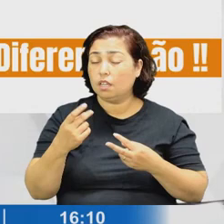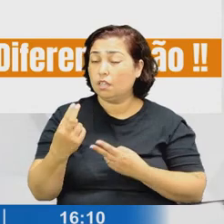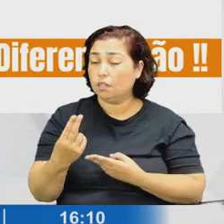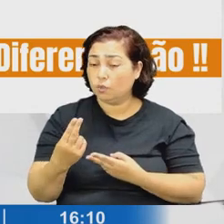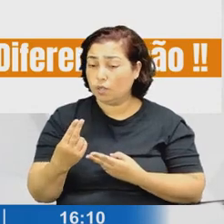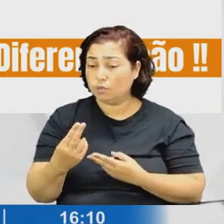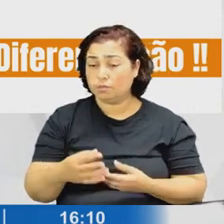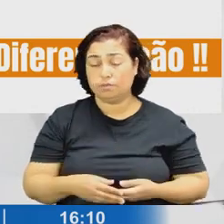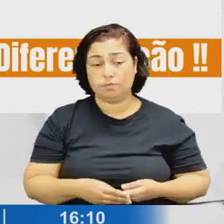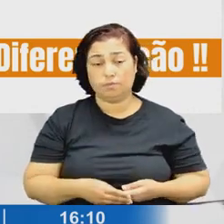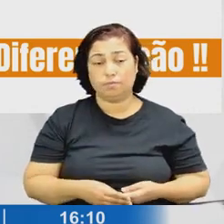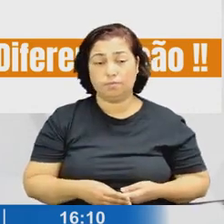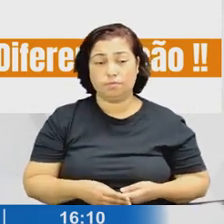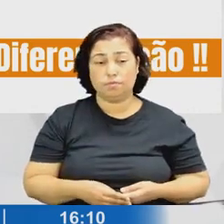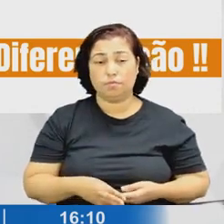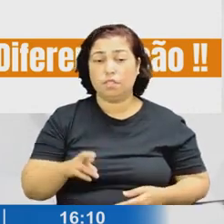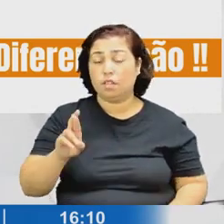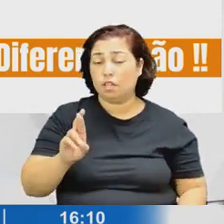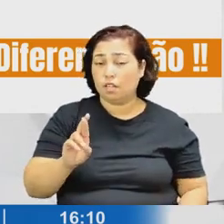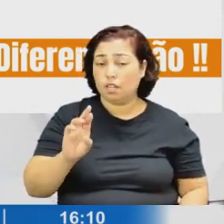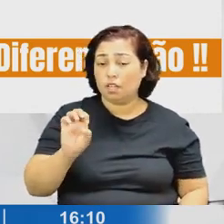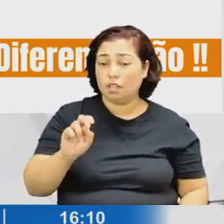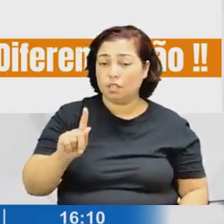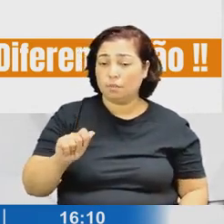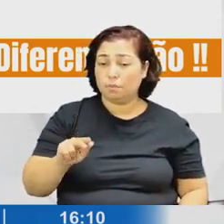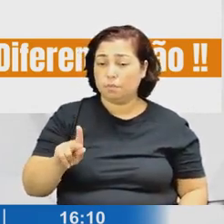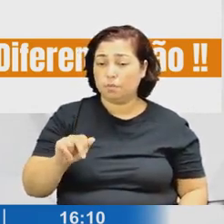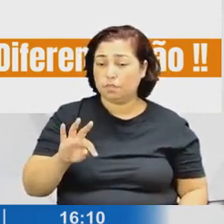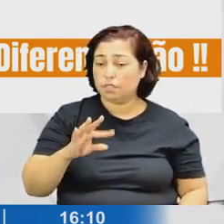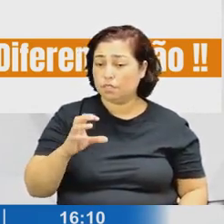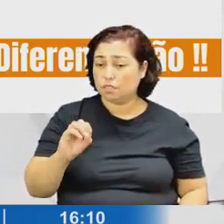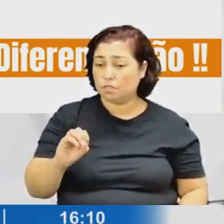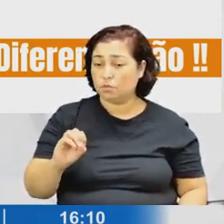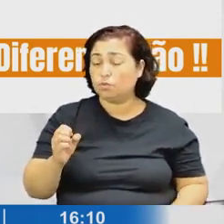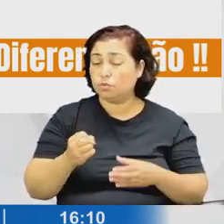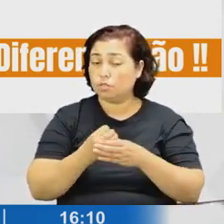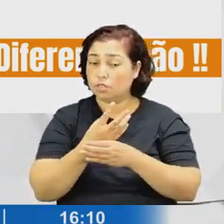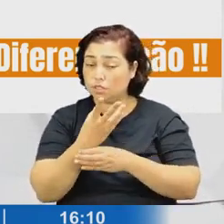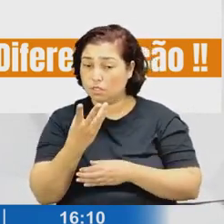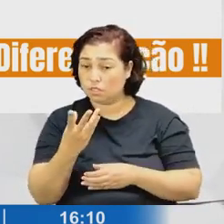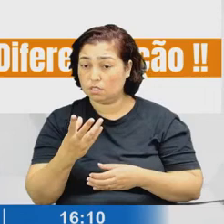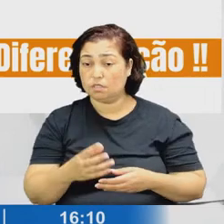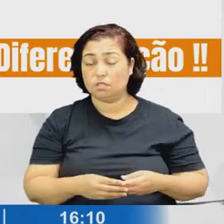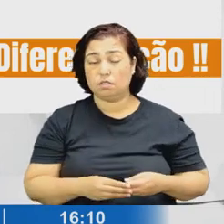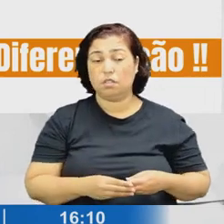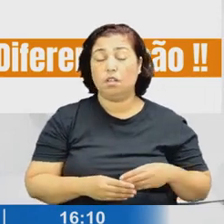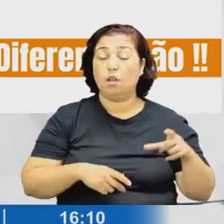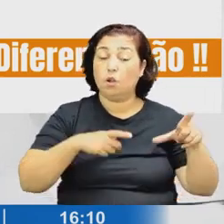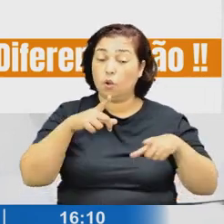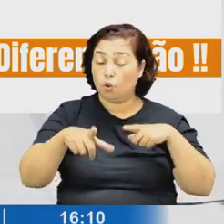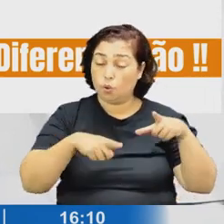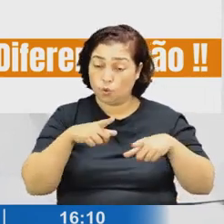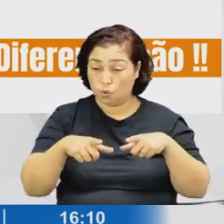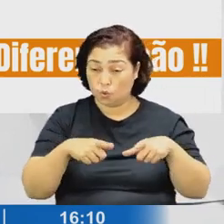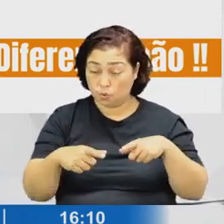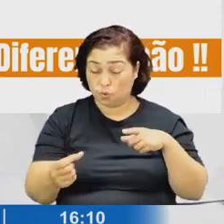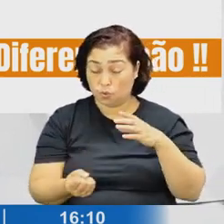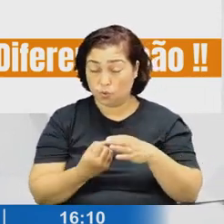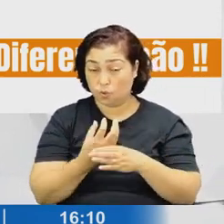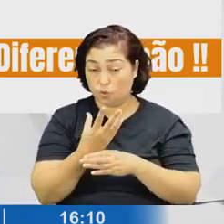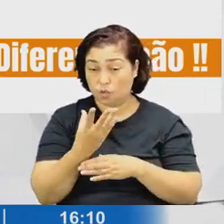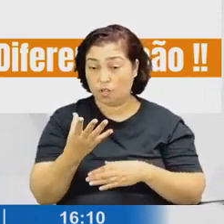gente isso é reputação que se cria mesma coisa então o trabalho da criação de reputação